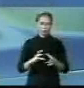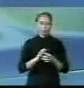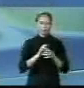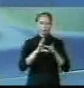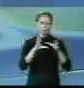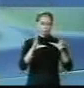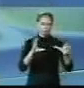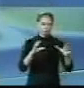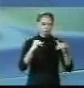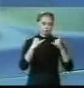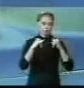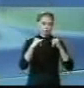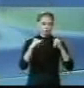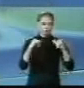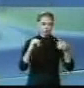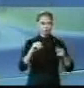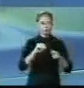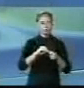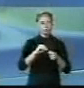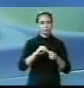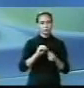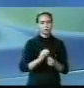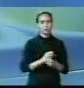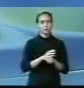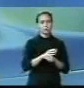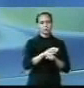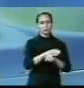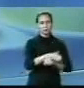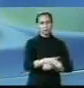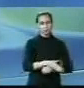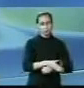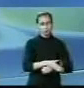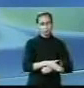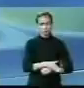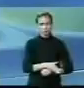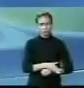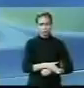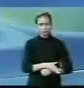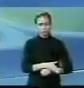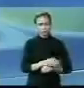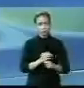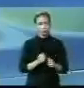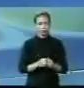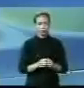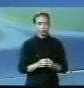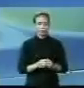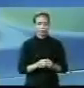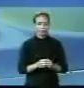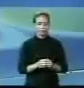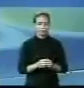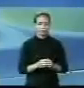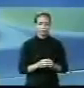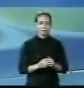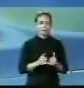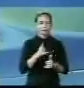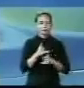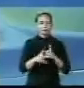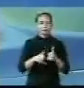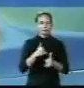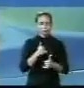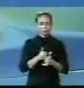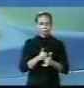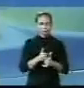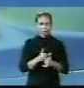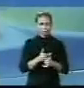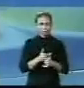façam acesso a conteúdos, mas vejam, não diretamente, façam acesso a conteúdos que estão na internet. Então, por isso,